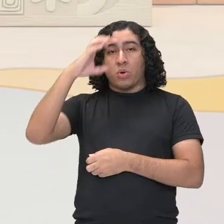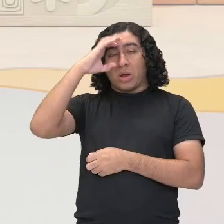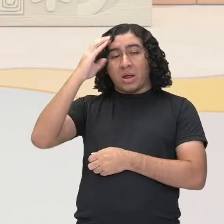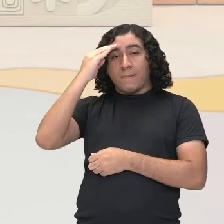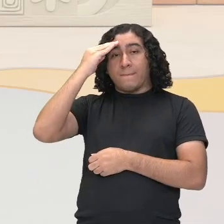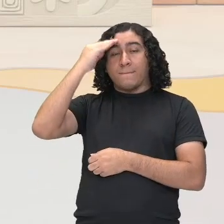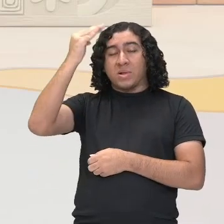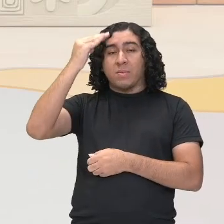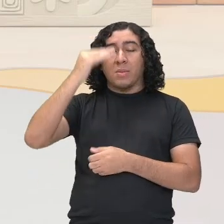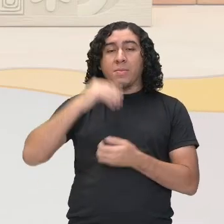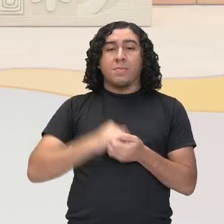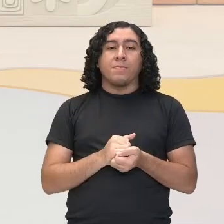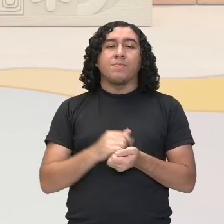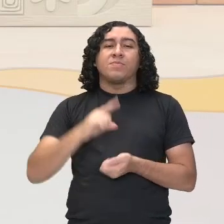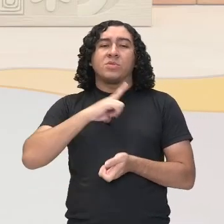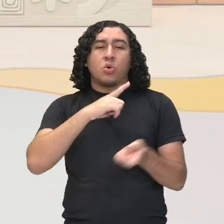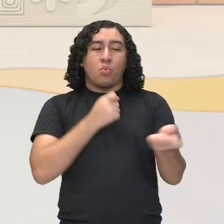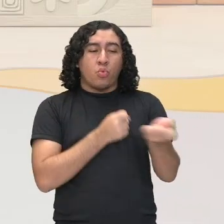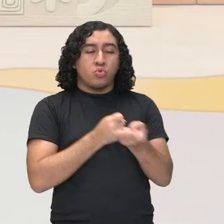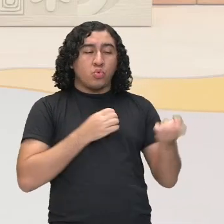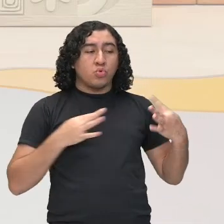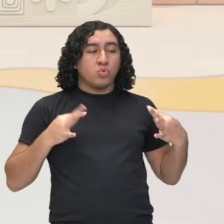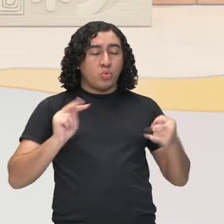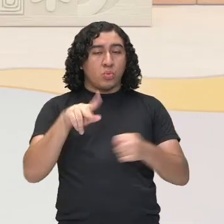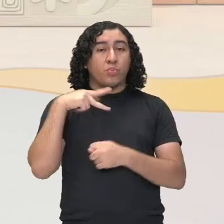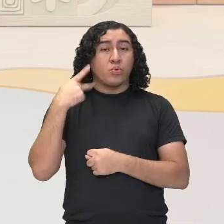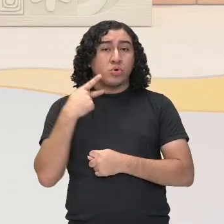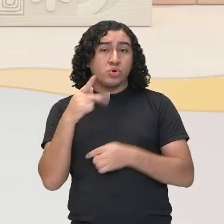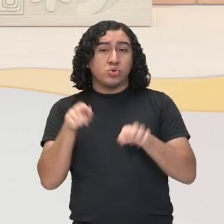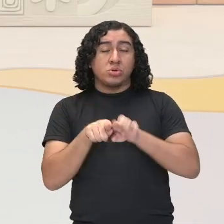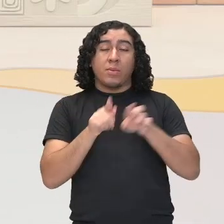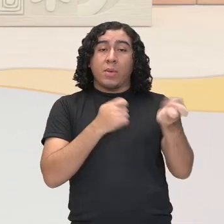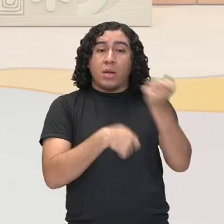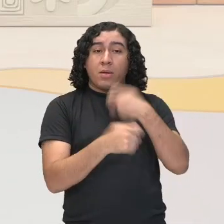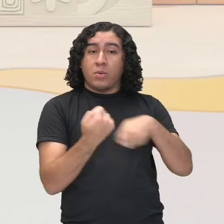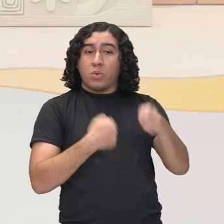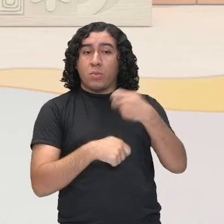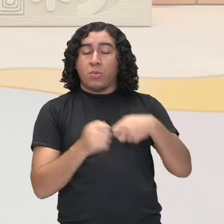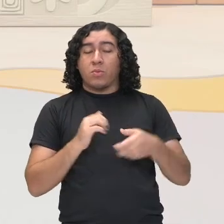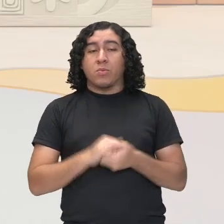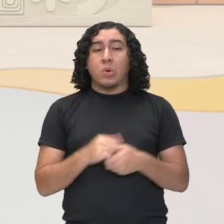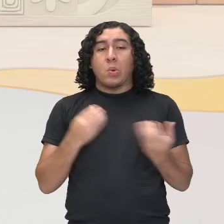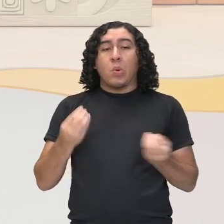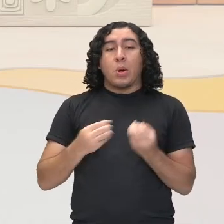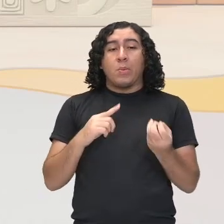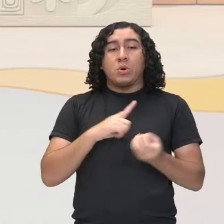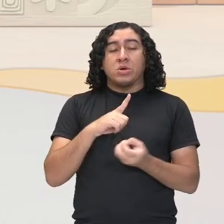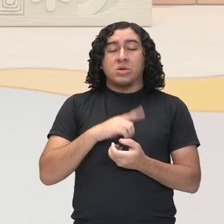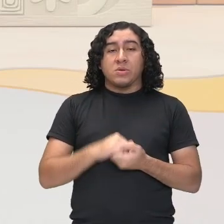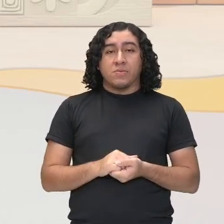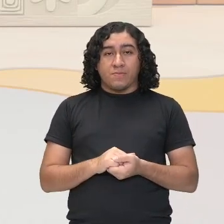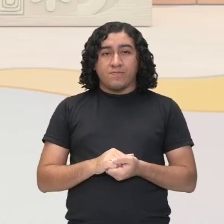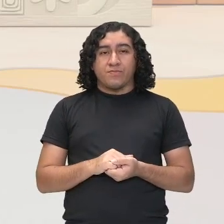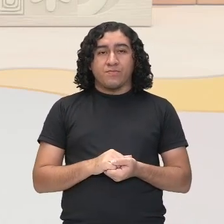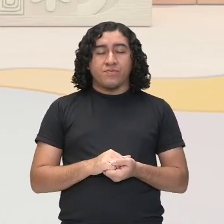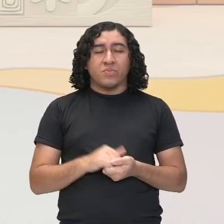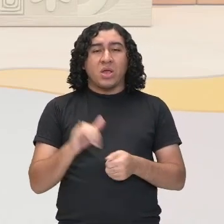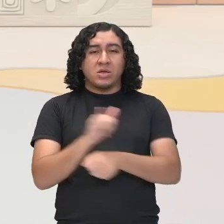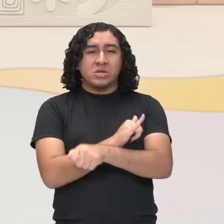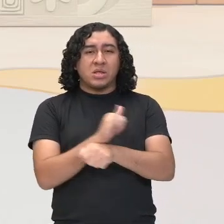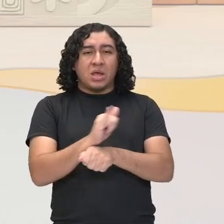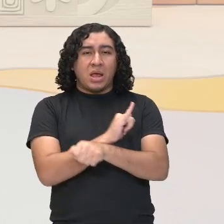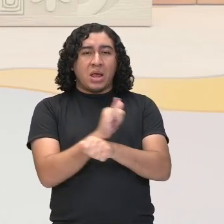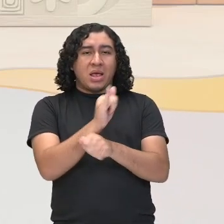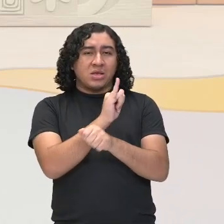Ele acumulava os poderes político e econômico através das medidas mercantilistas,